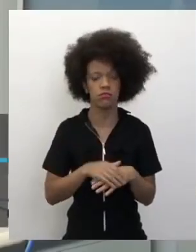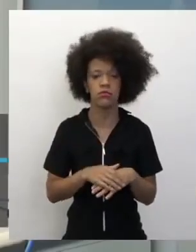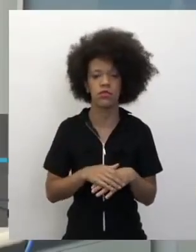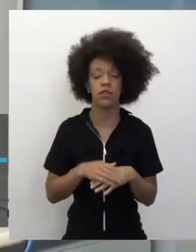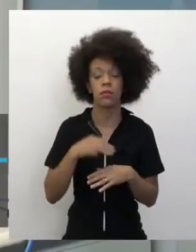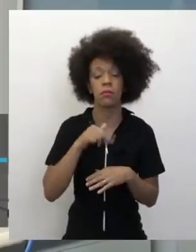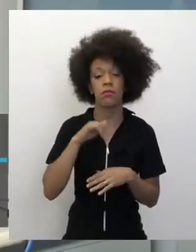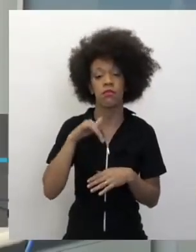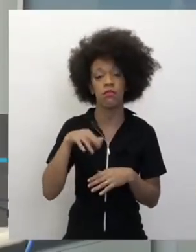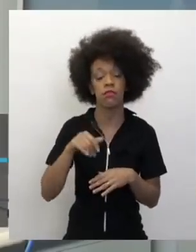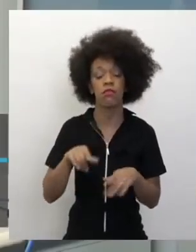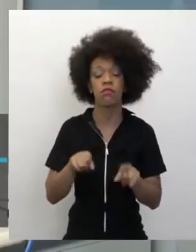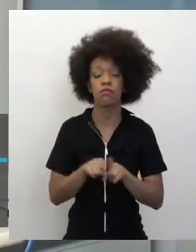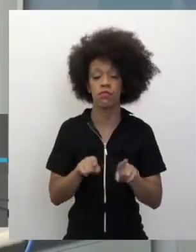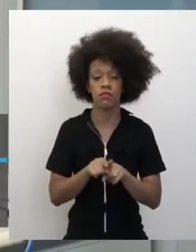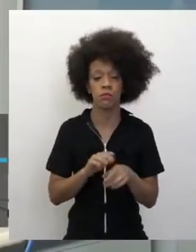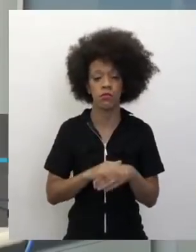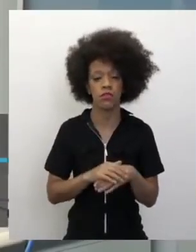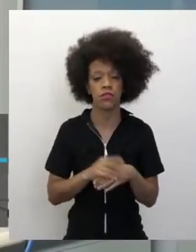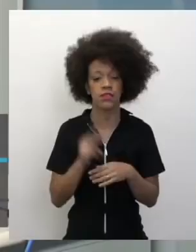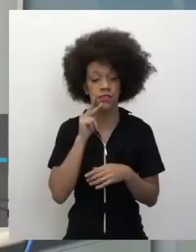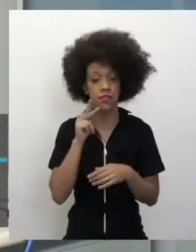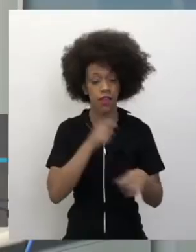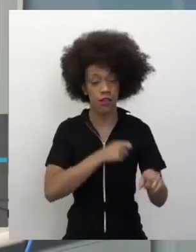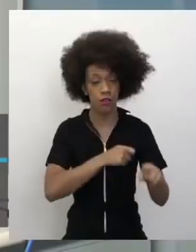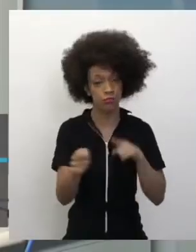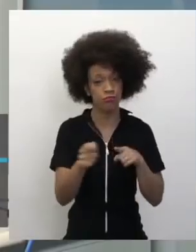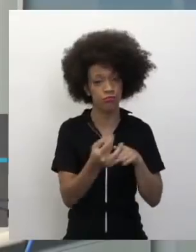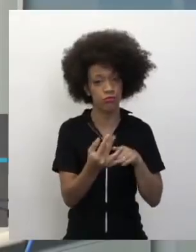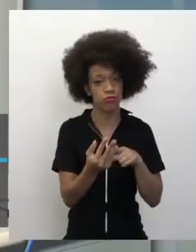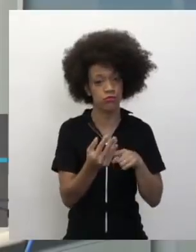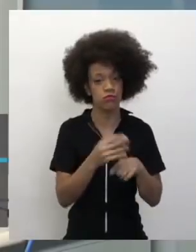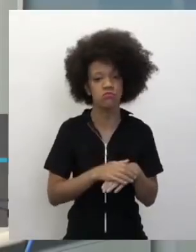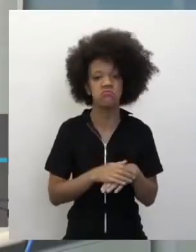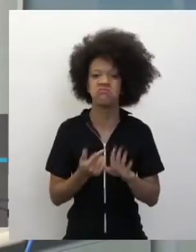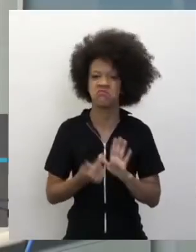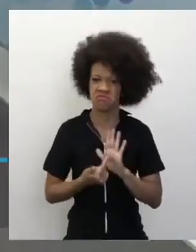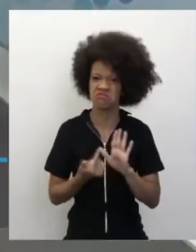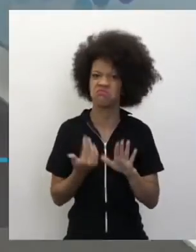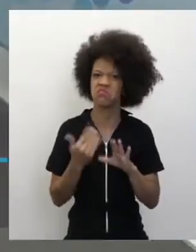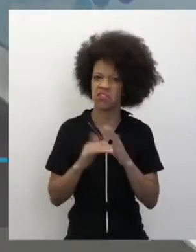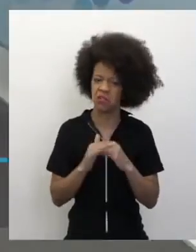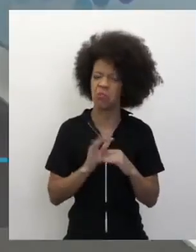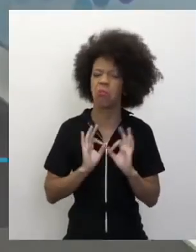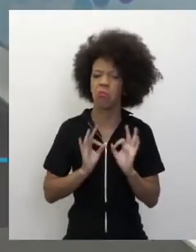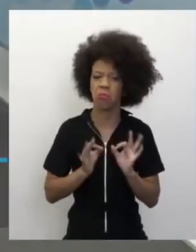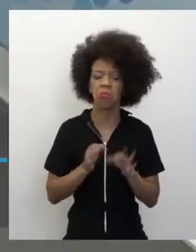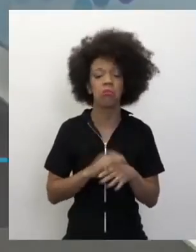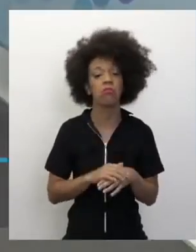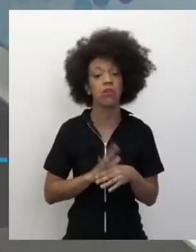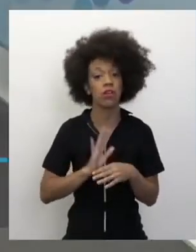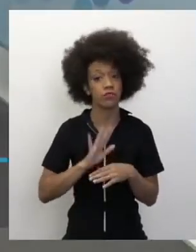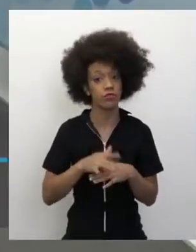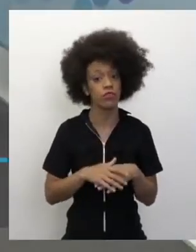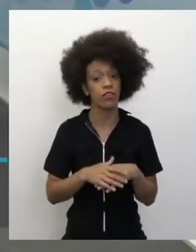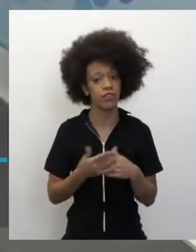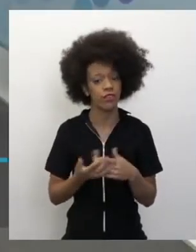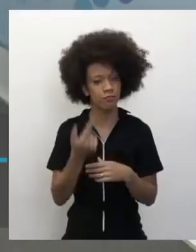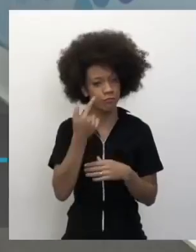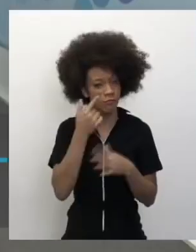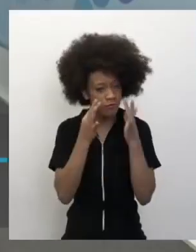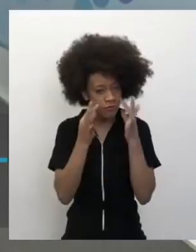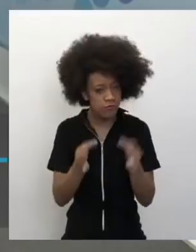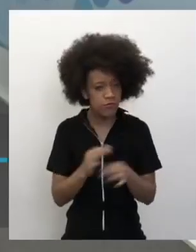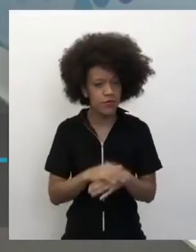Maiara, tem bastante, novamente, cigarro e fósforo. Ele fuma bastante. Fuma bastante, é verdade. Já dá pra ficar algo ali entendido.